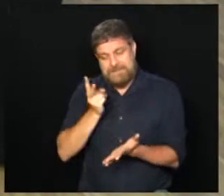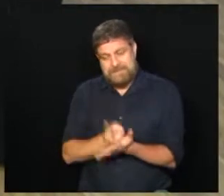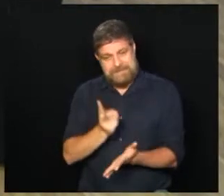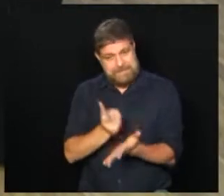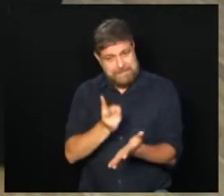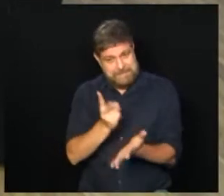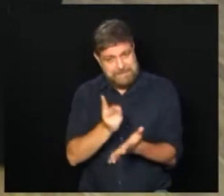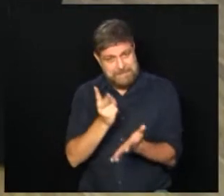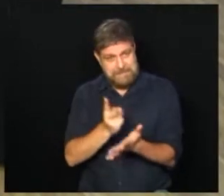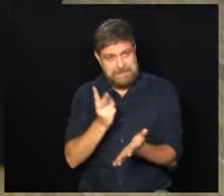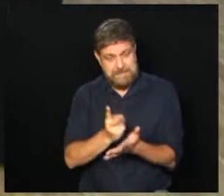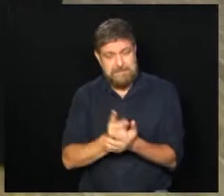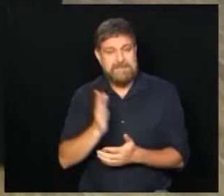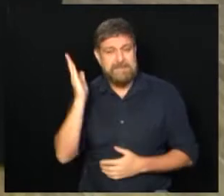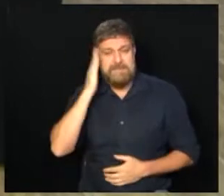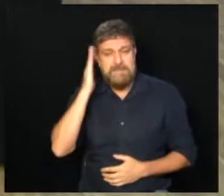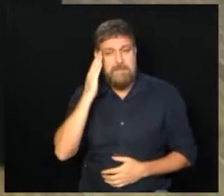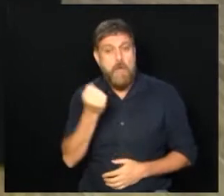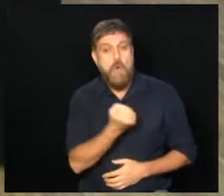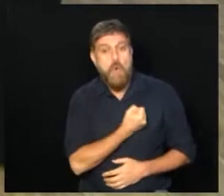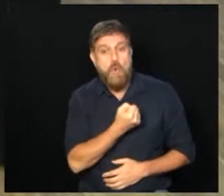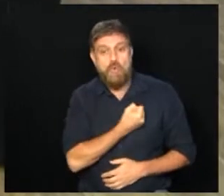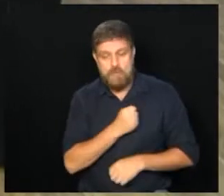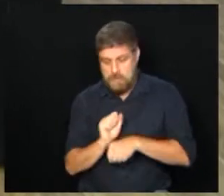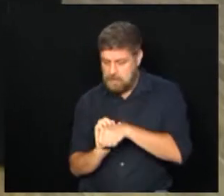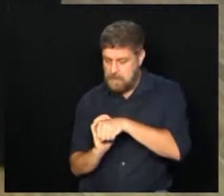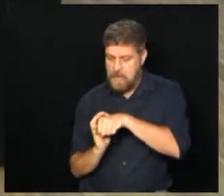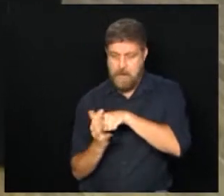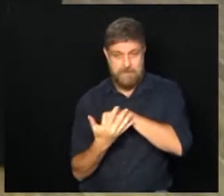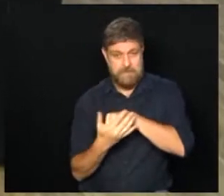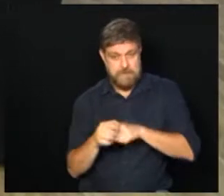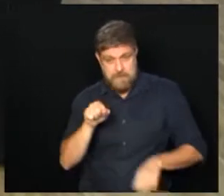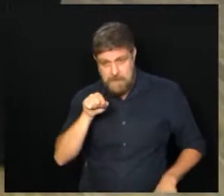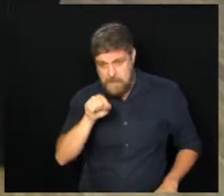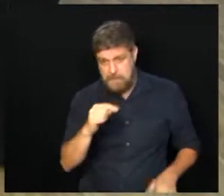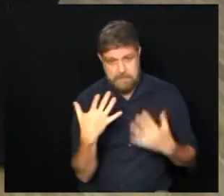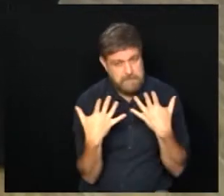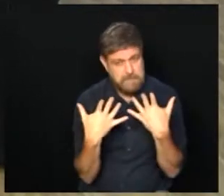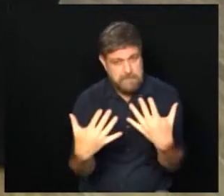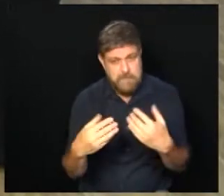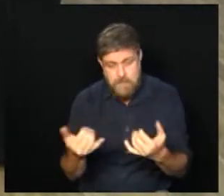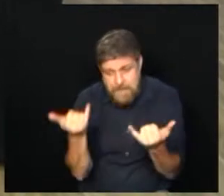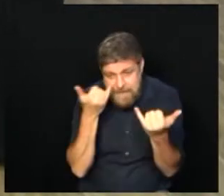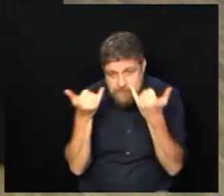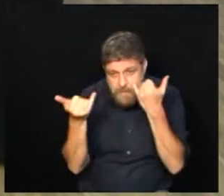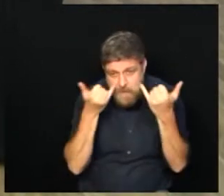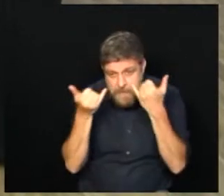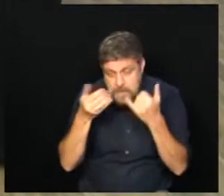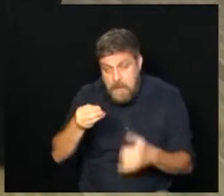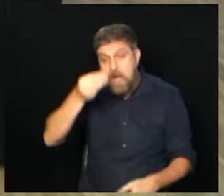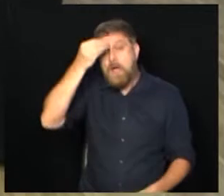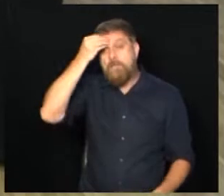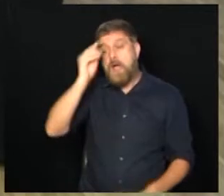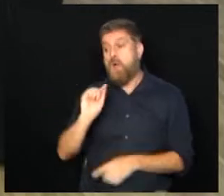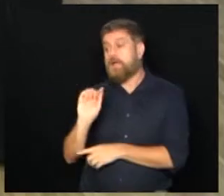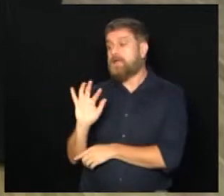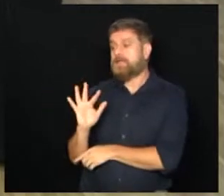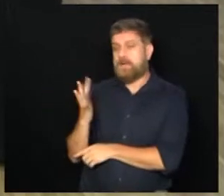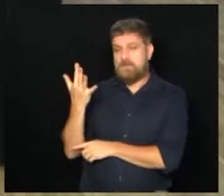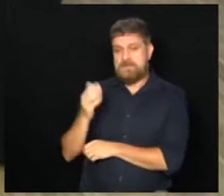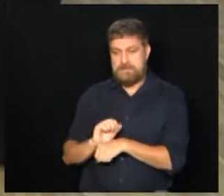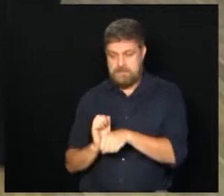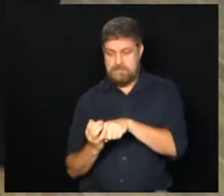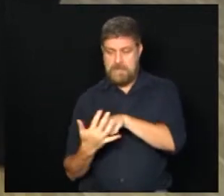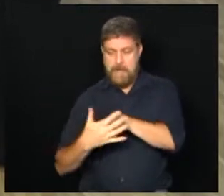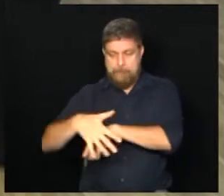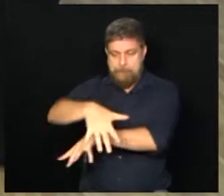aqui com aquele panorama da Covid-19 para você aí de casa ficar bem informado, saber o que está acontecendo em relação à